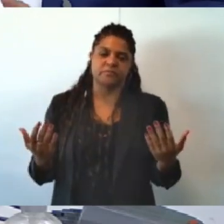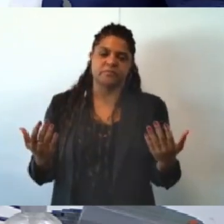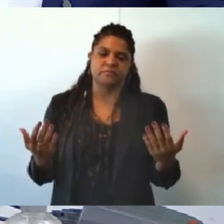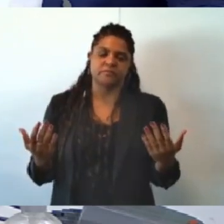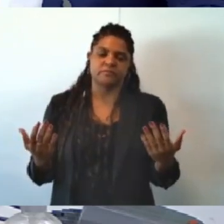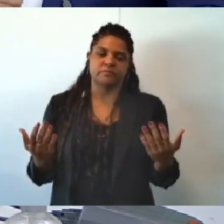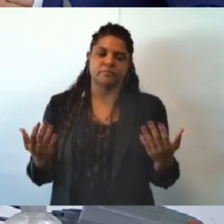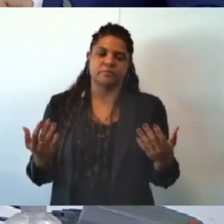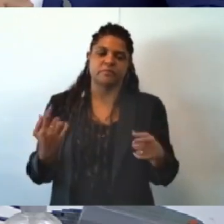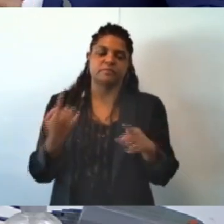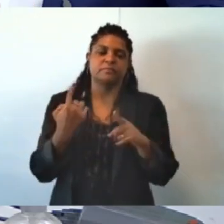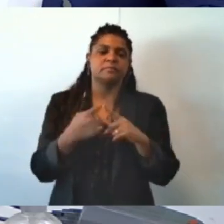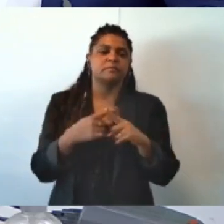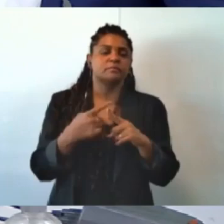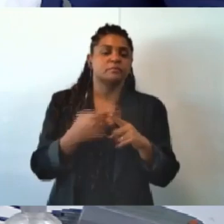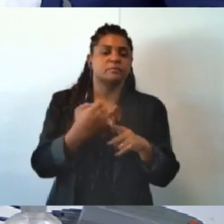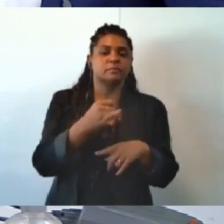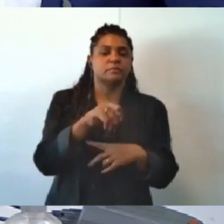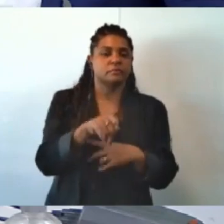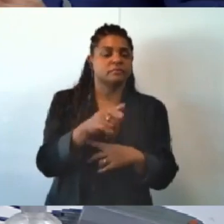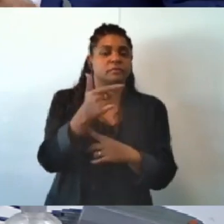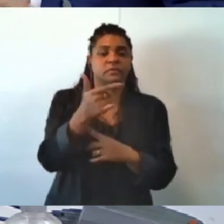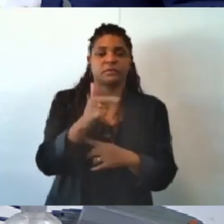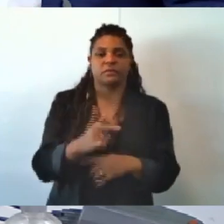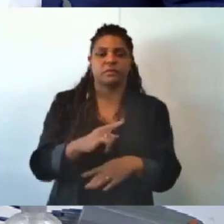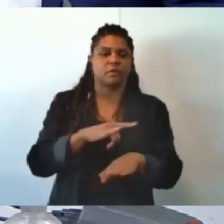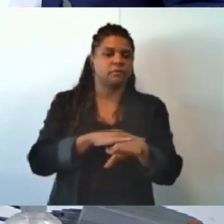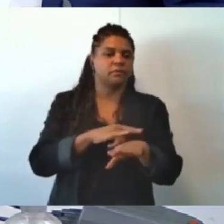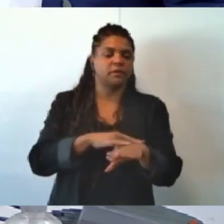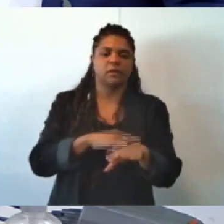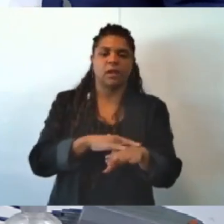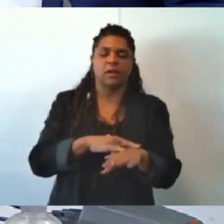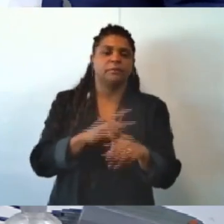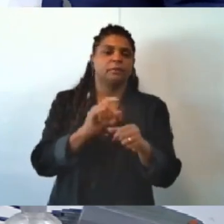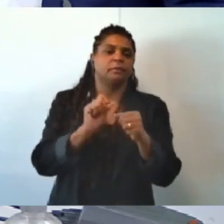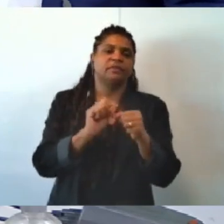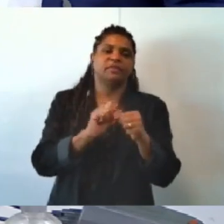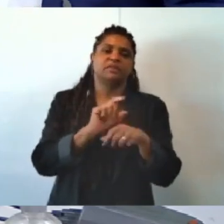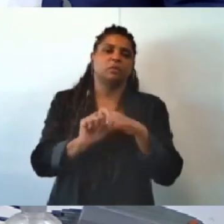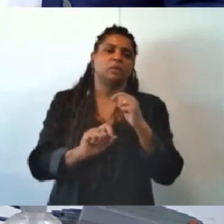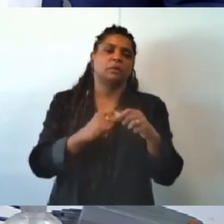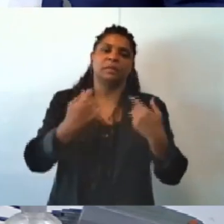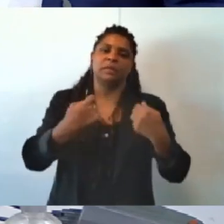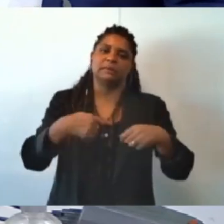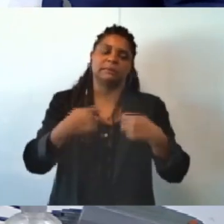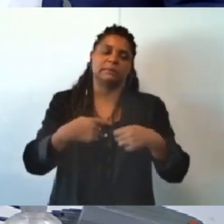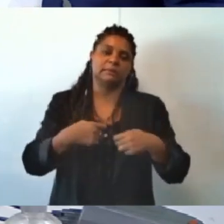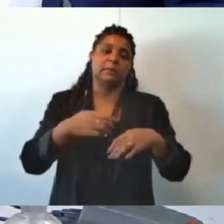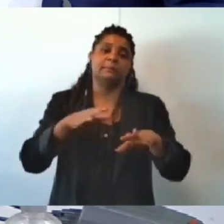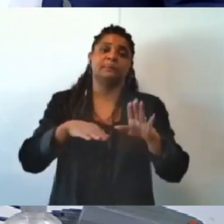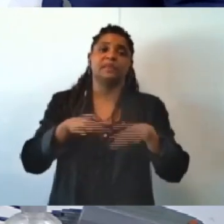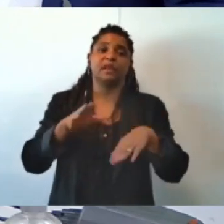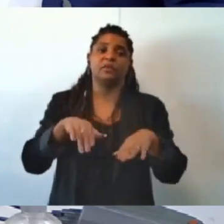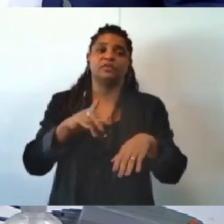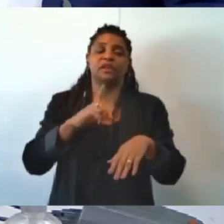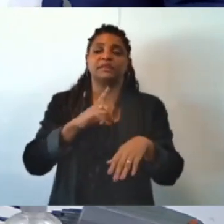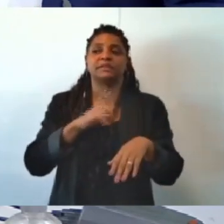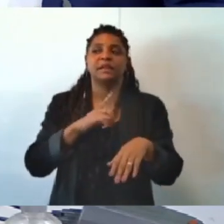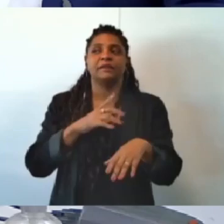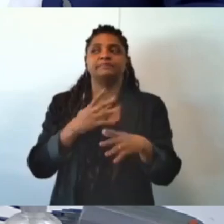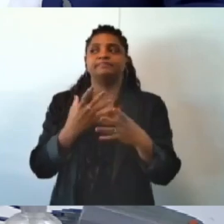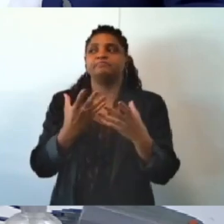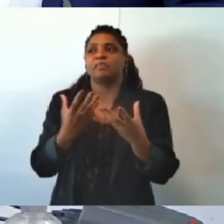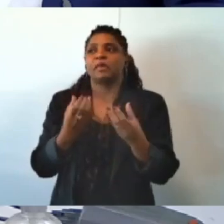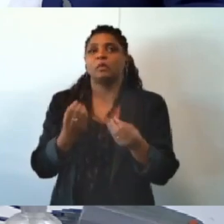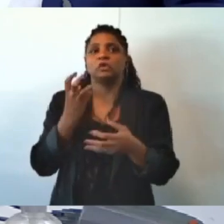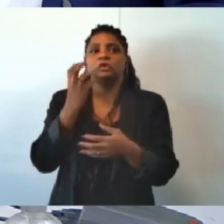Uma vez que você não tem um banheiro para poder fazer as suas necessidades, você acaba talvez trazendo muito constrangimento para as pessoas que